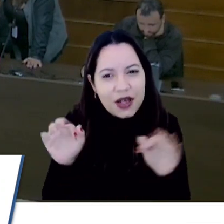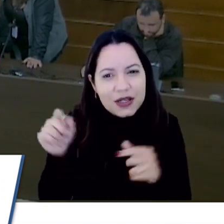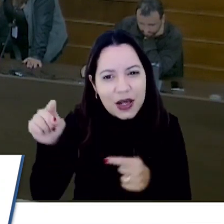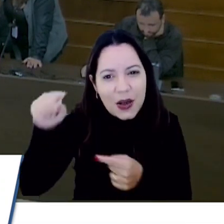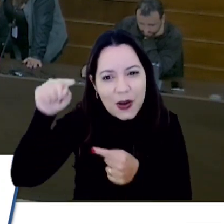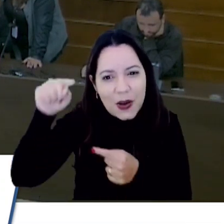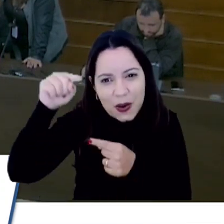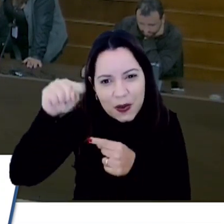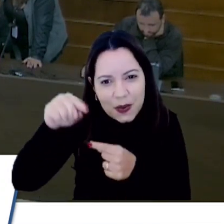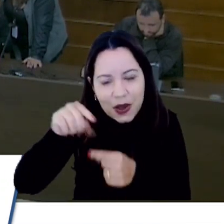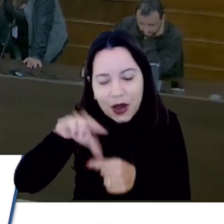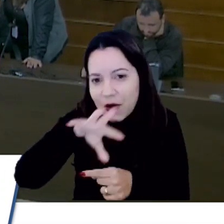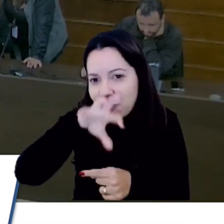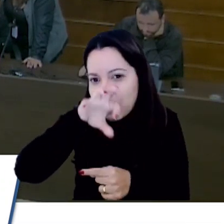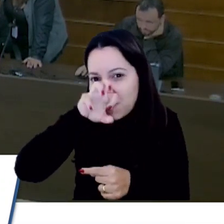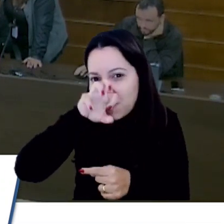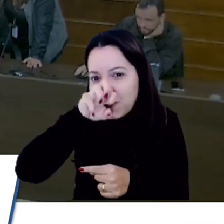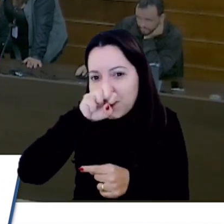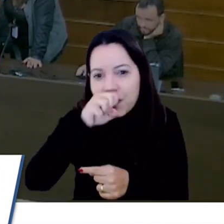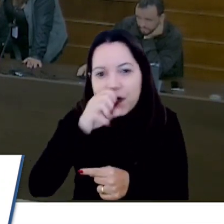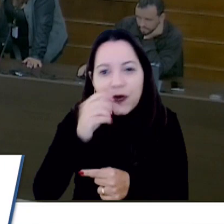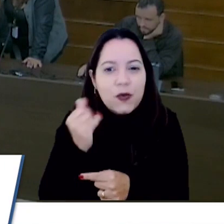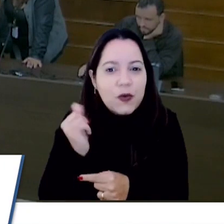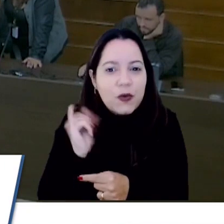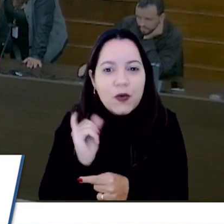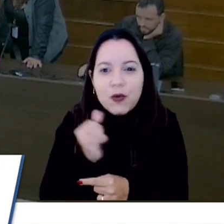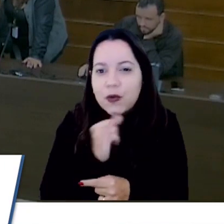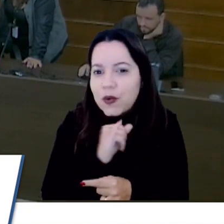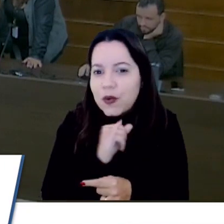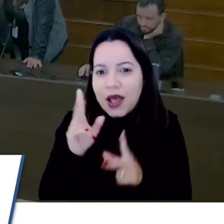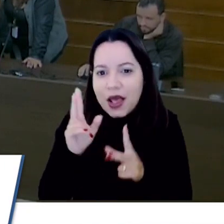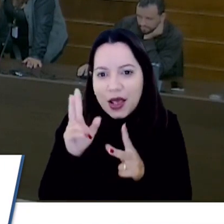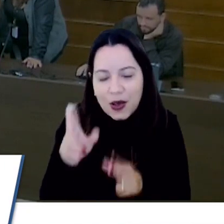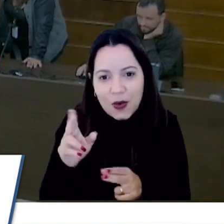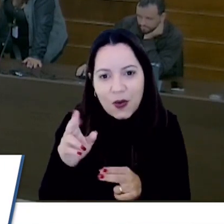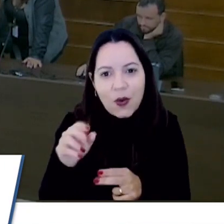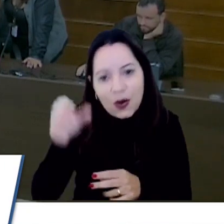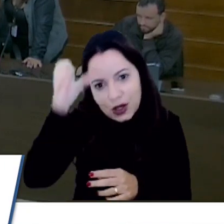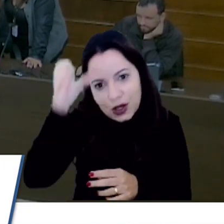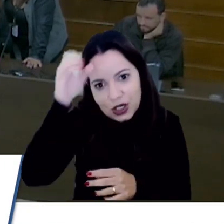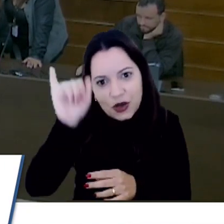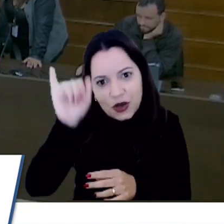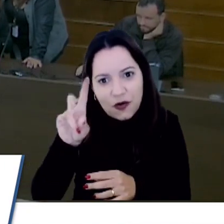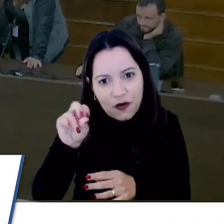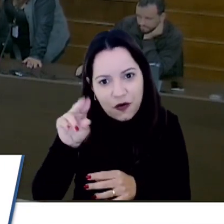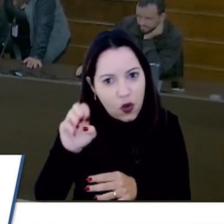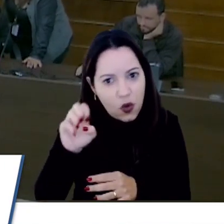grandes essências. E tenho certeza que a dona Ivone vai ficar marcada na nossa história, agora com o nome